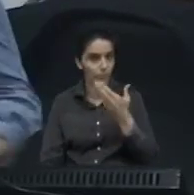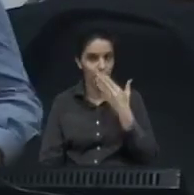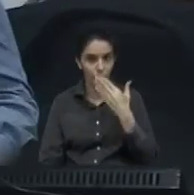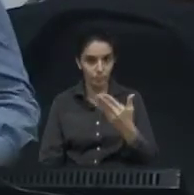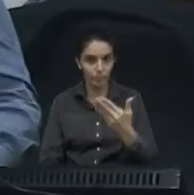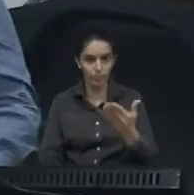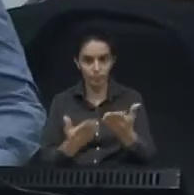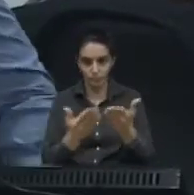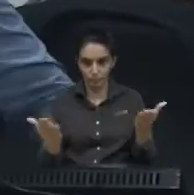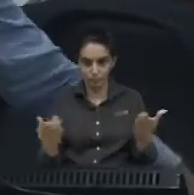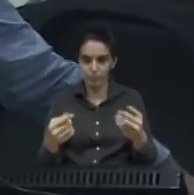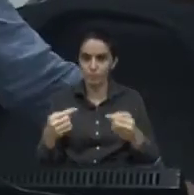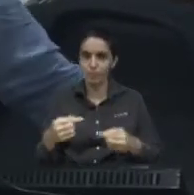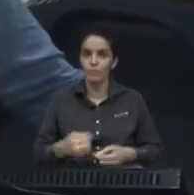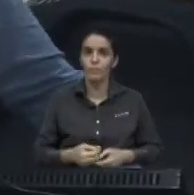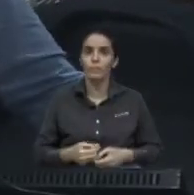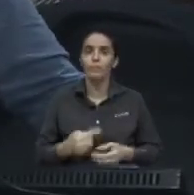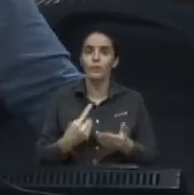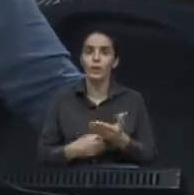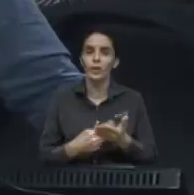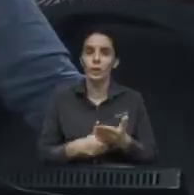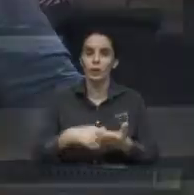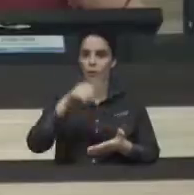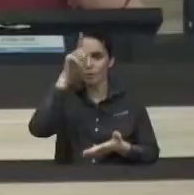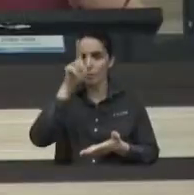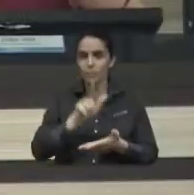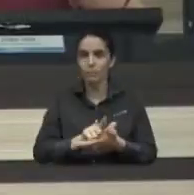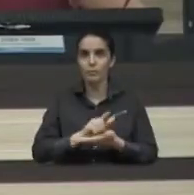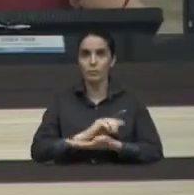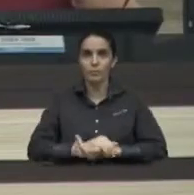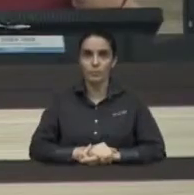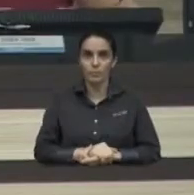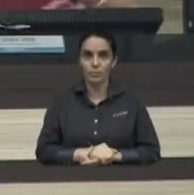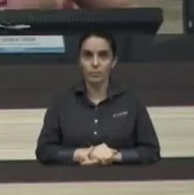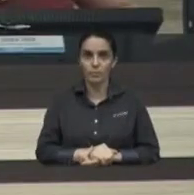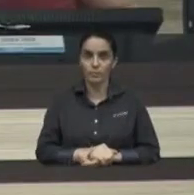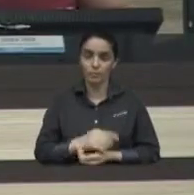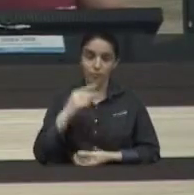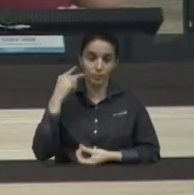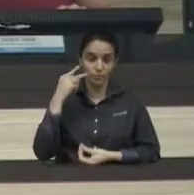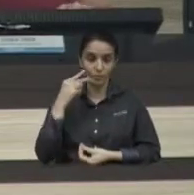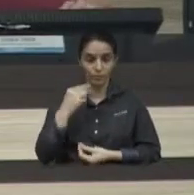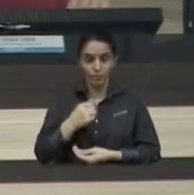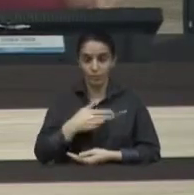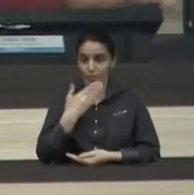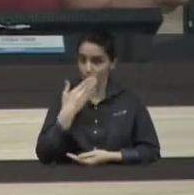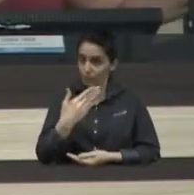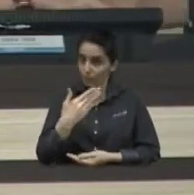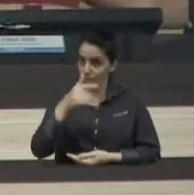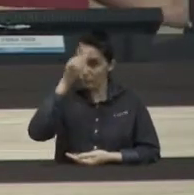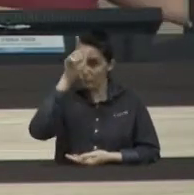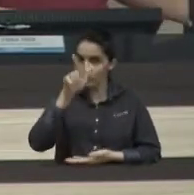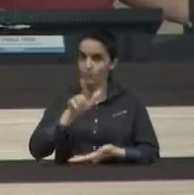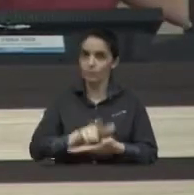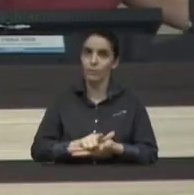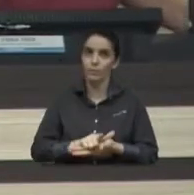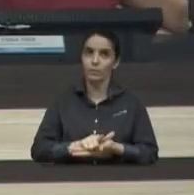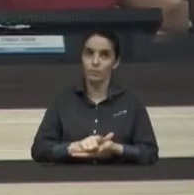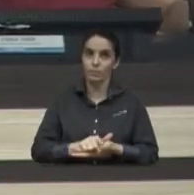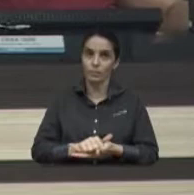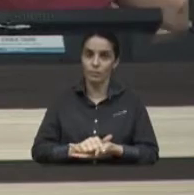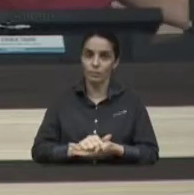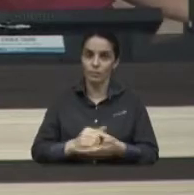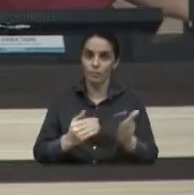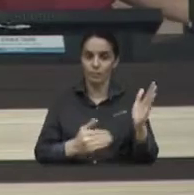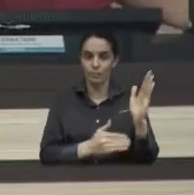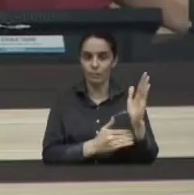um acordo feito aqui no plenário. Muito obrigado, senhor presidente. Senhor vereador, eu vou colocar aos líderes a